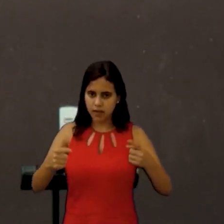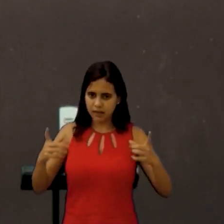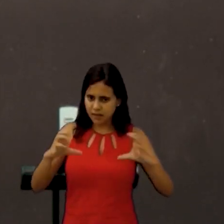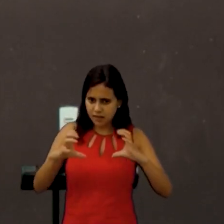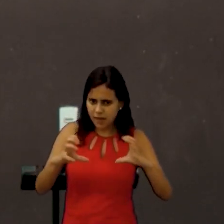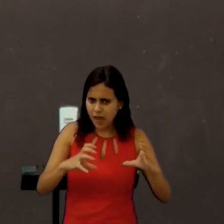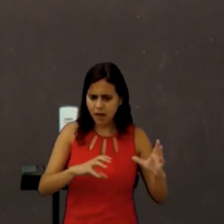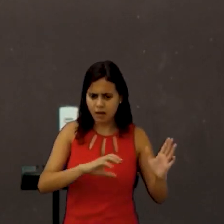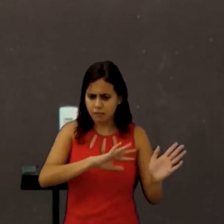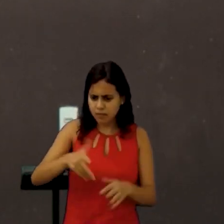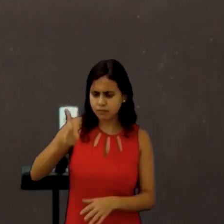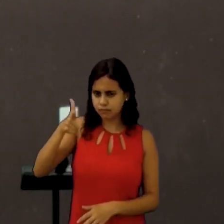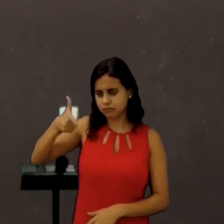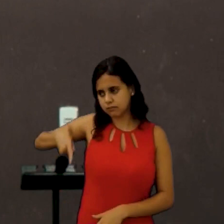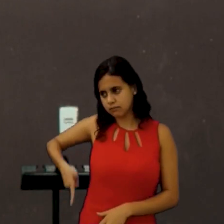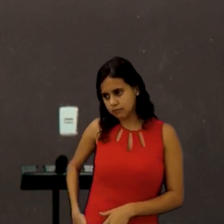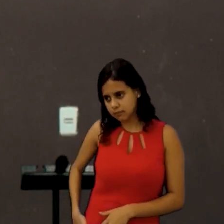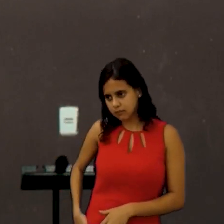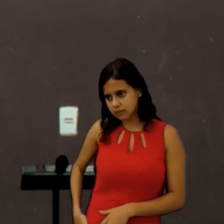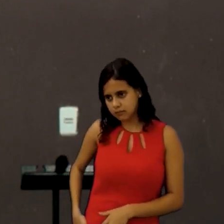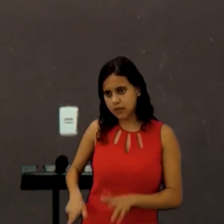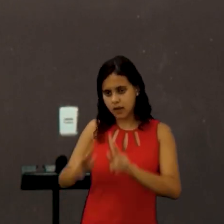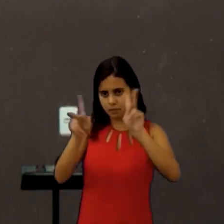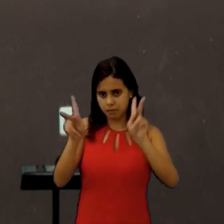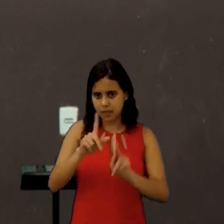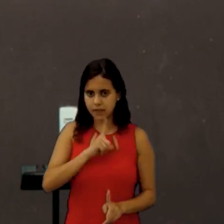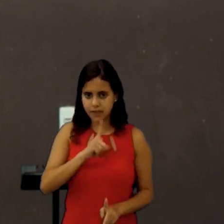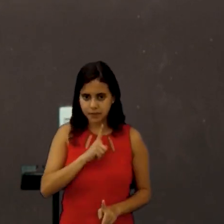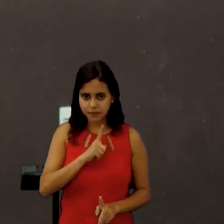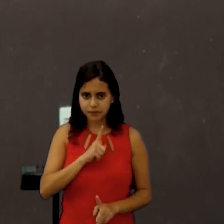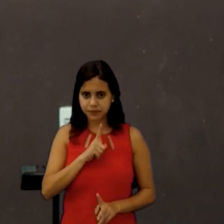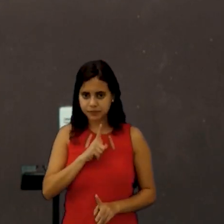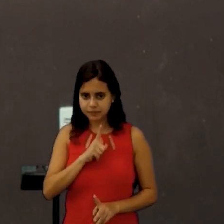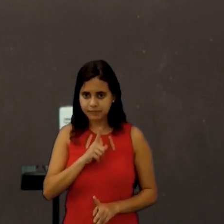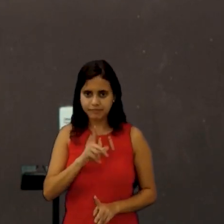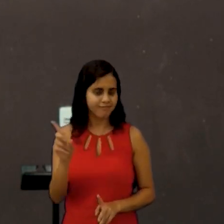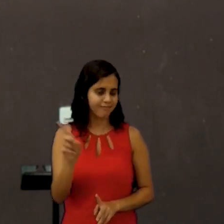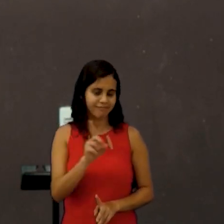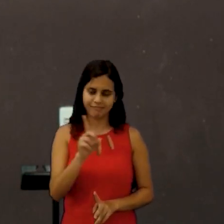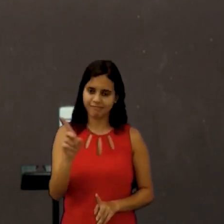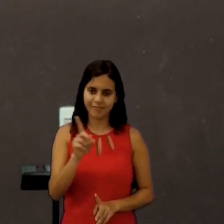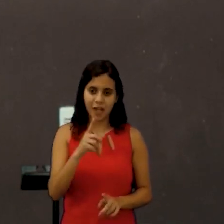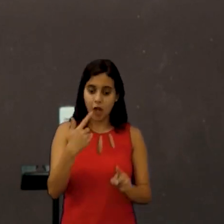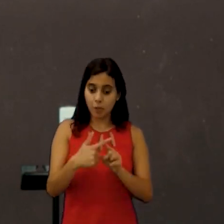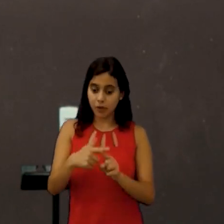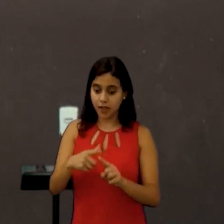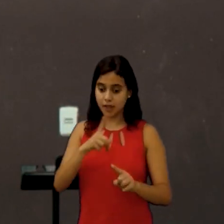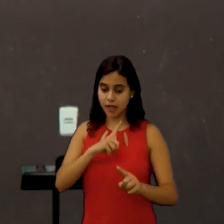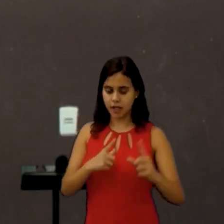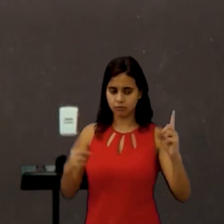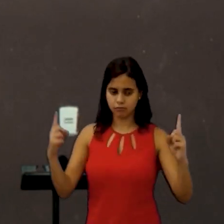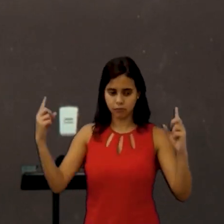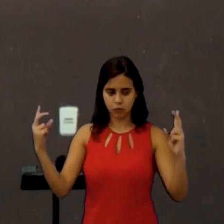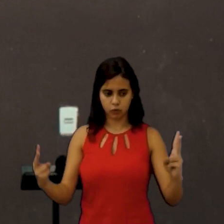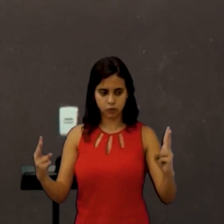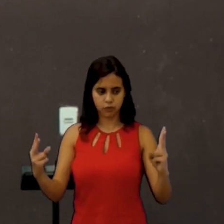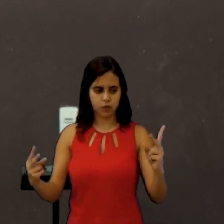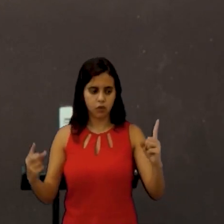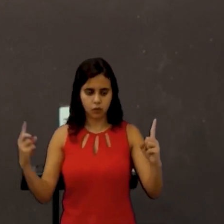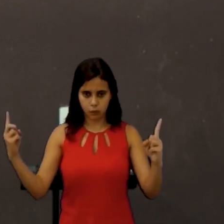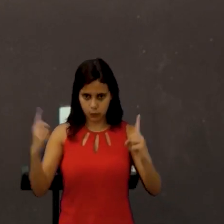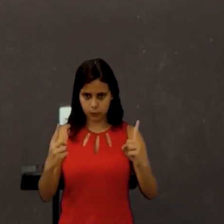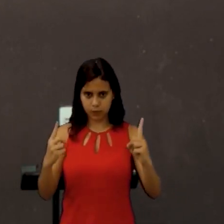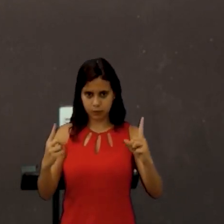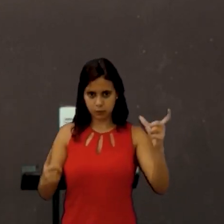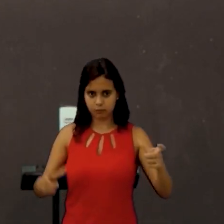vai acontecer, meu irmão. Sabe por quê? Porque está lá, o outro acaba se desarmando, e você lá, eu estou me